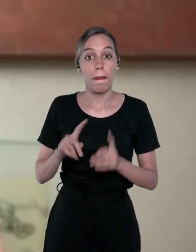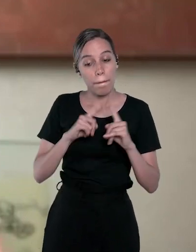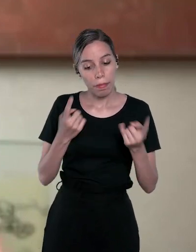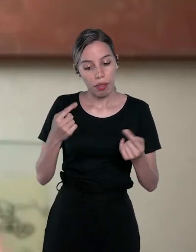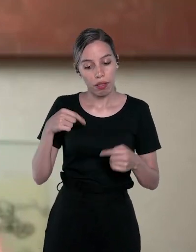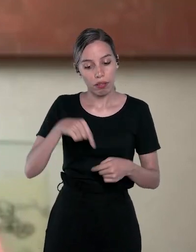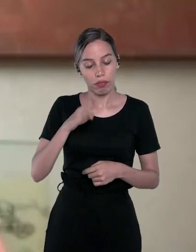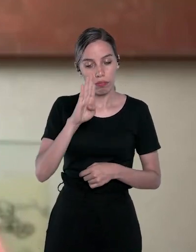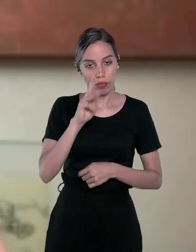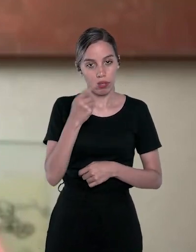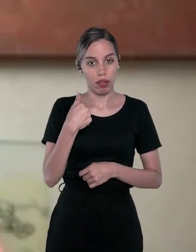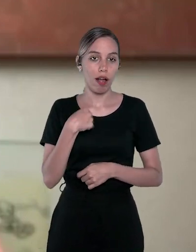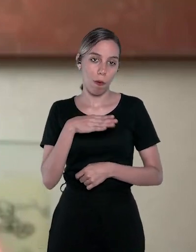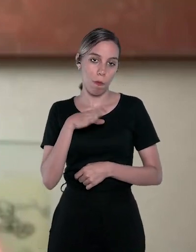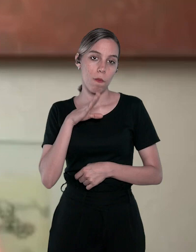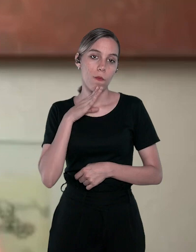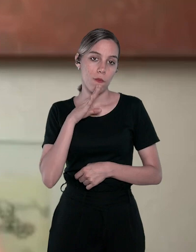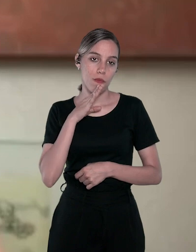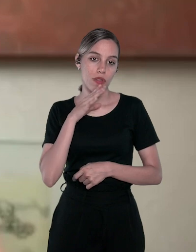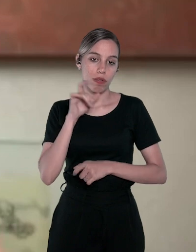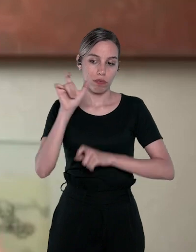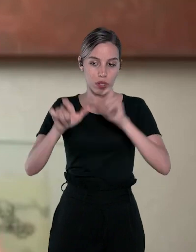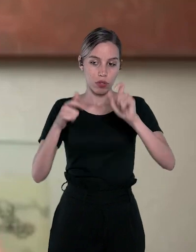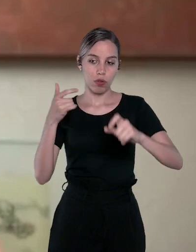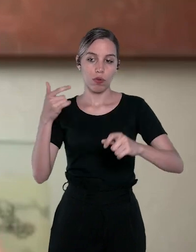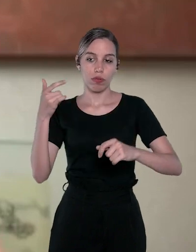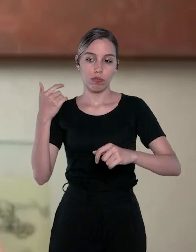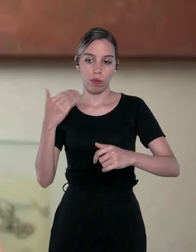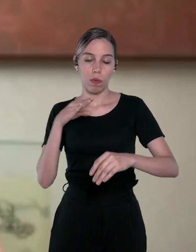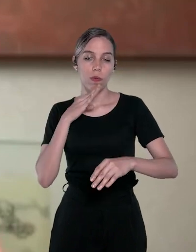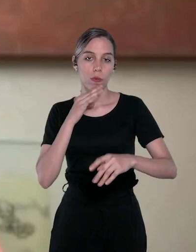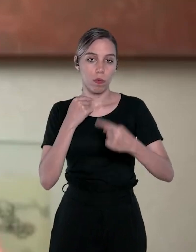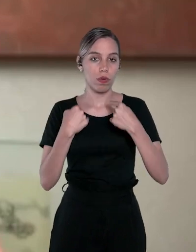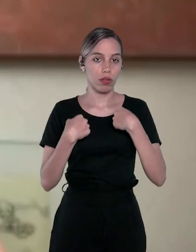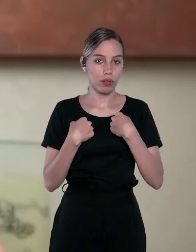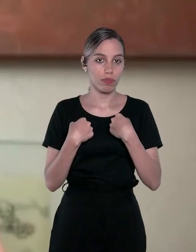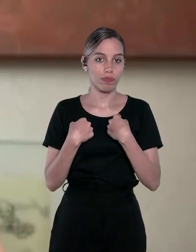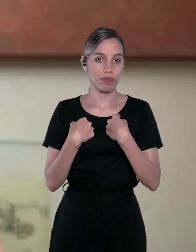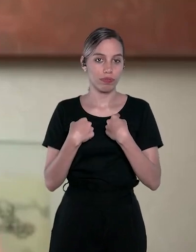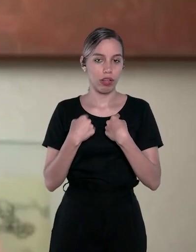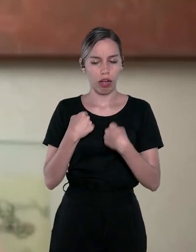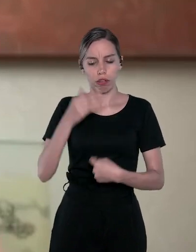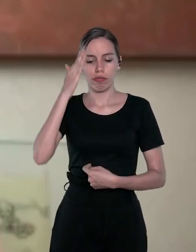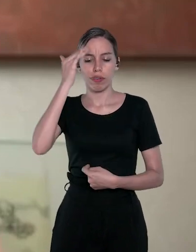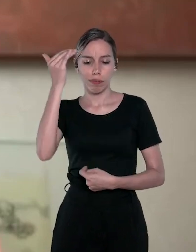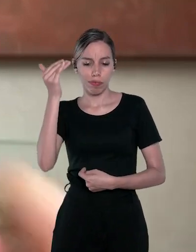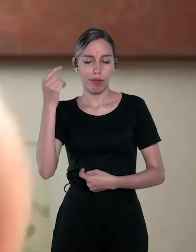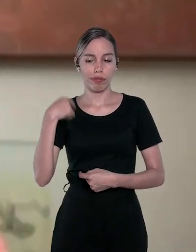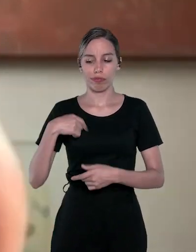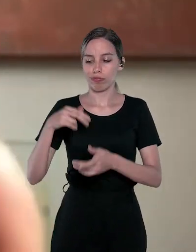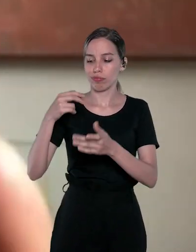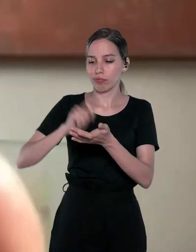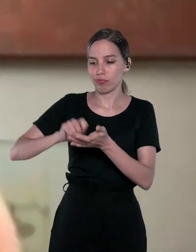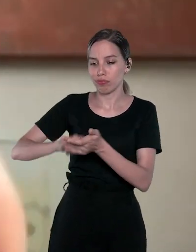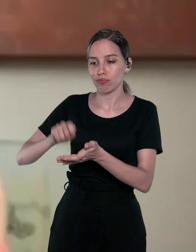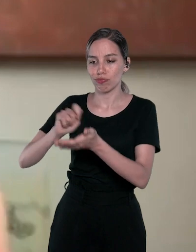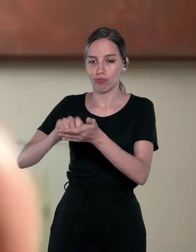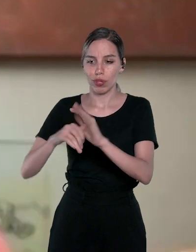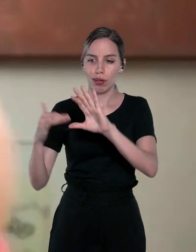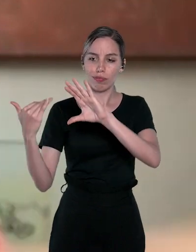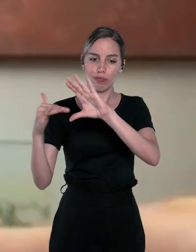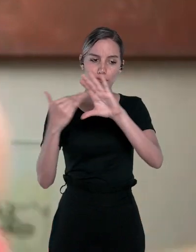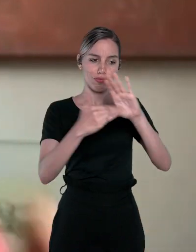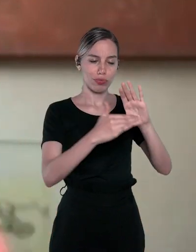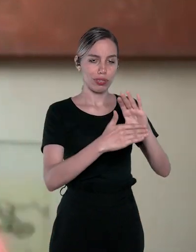eu fiz alguns lançamentos de livros muito concorridos, e assim me ajudaram a vender a edição. A